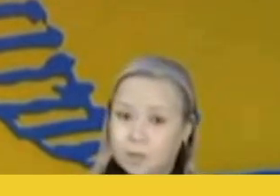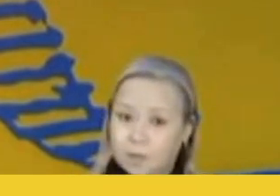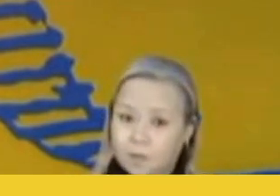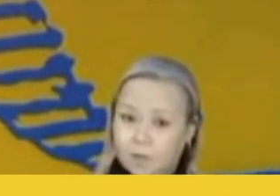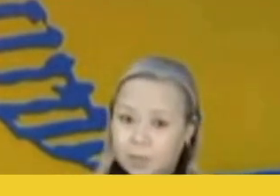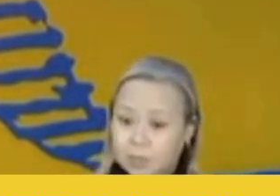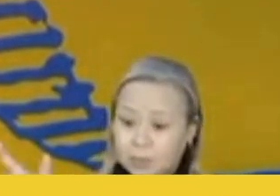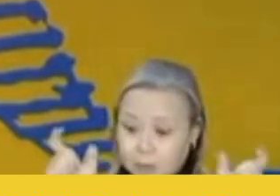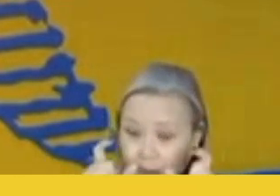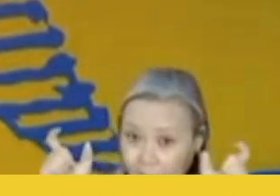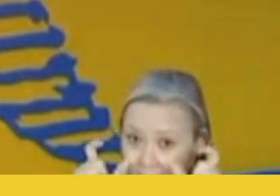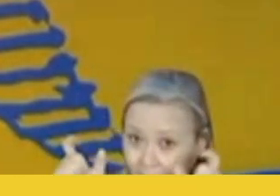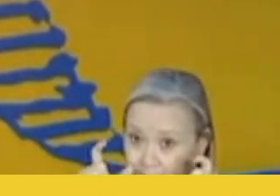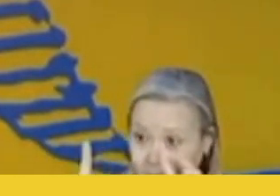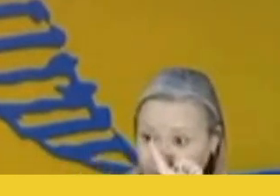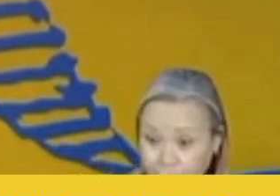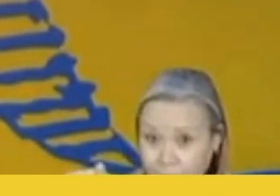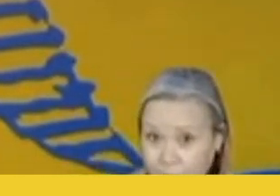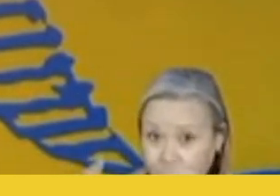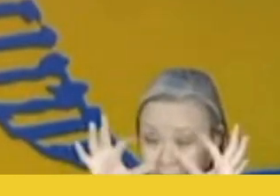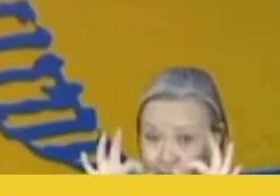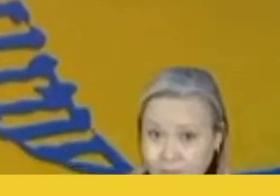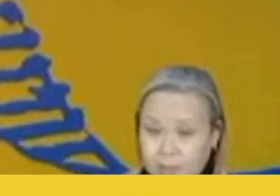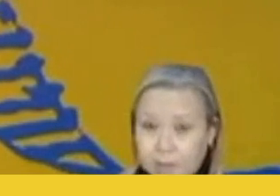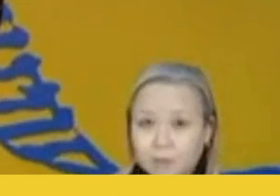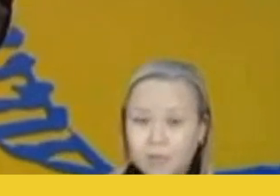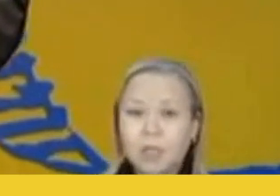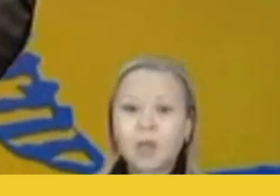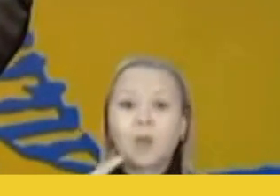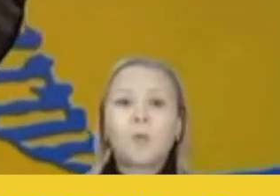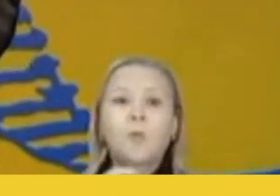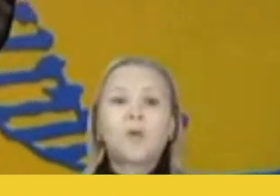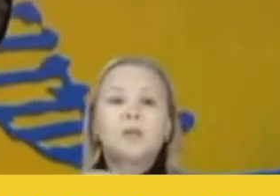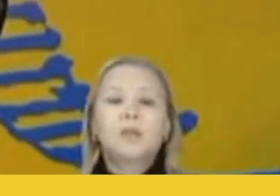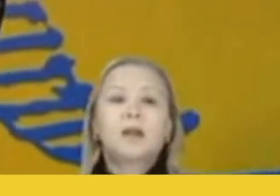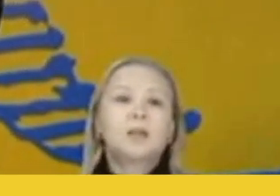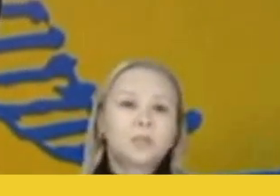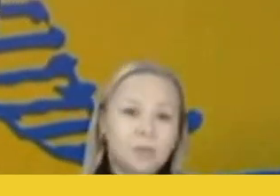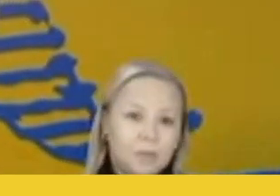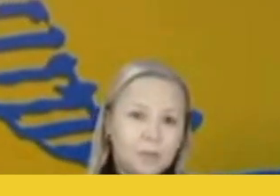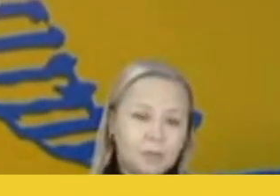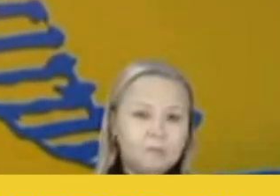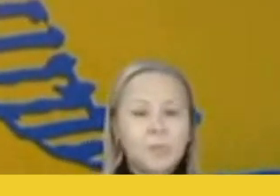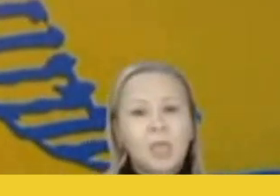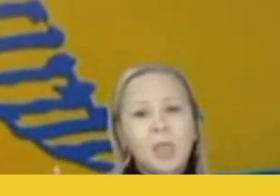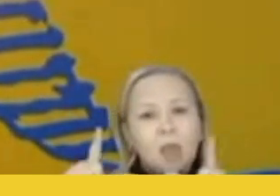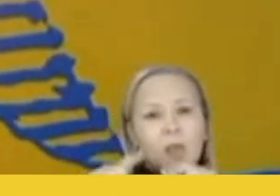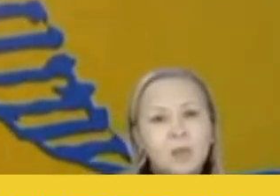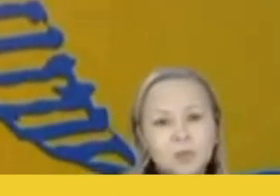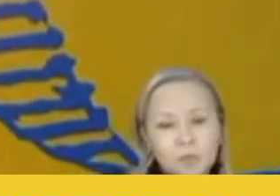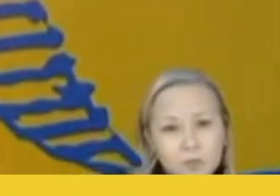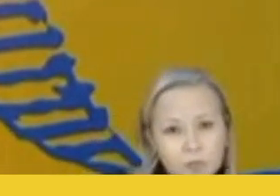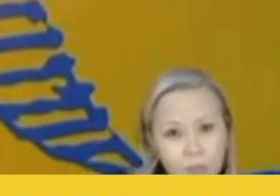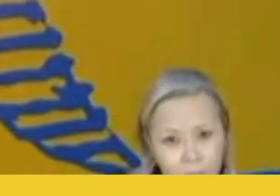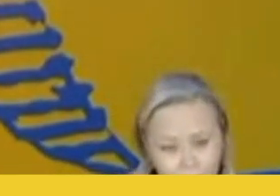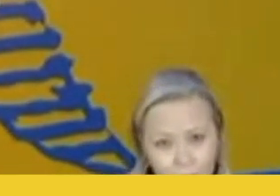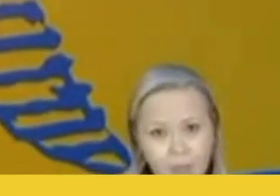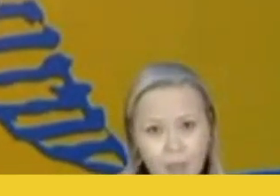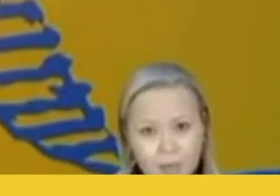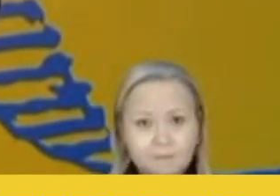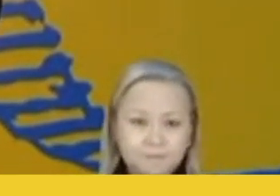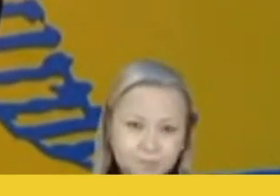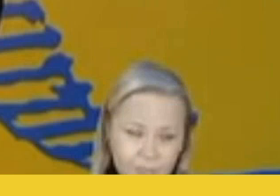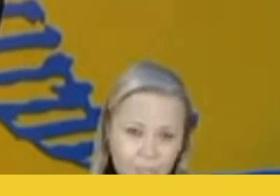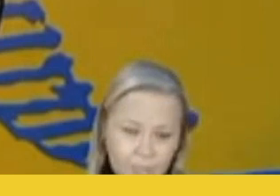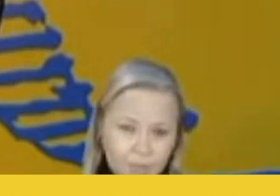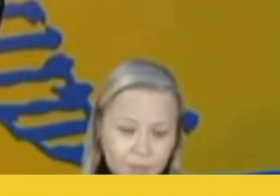esses alertas porque é um dos escopos da atividade de transição. De modo que esse é o resumo, a síntese do